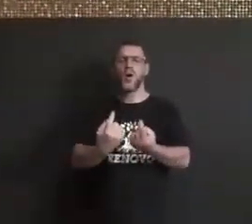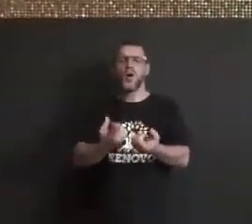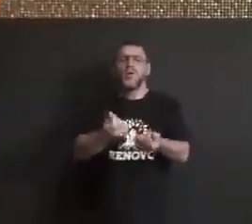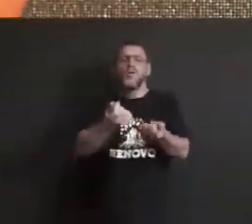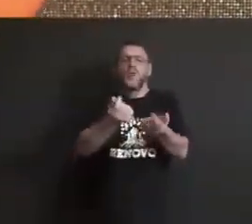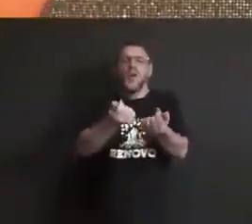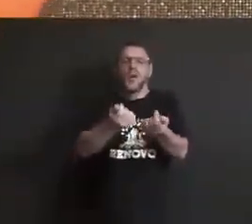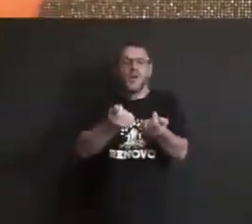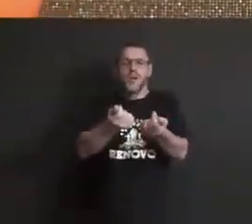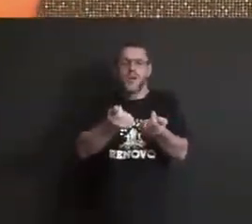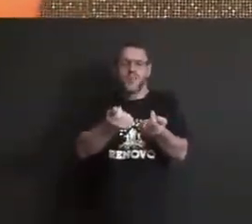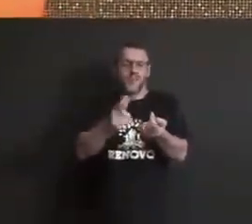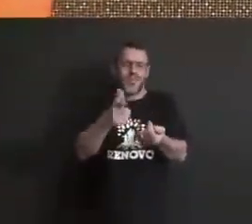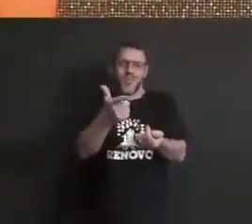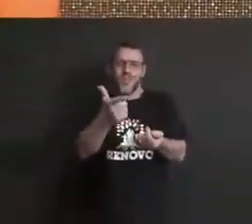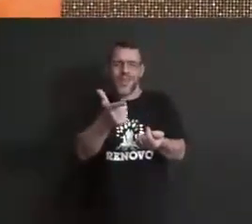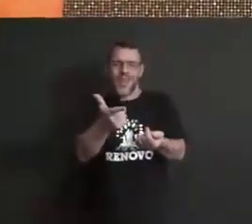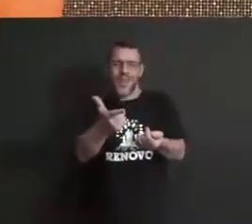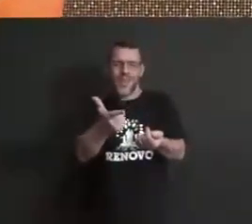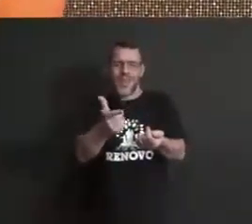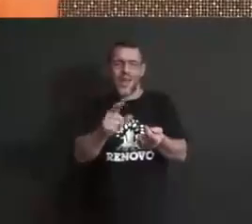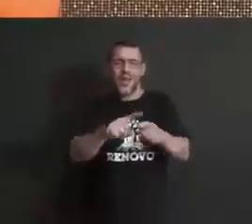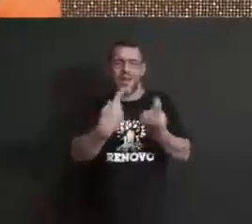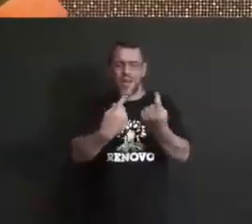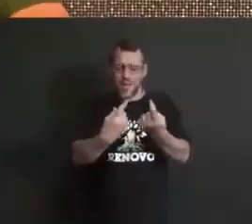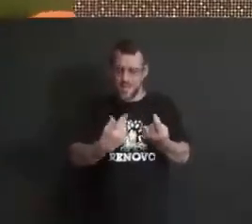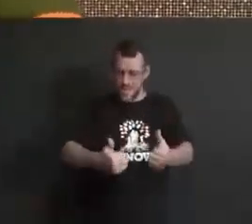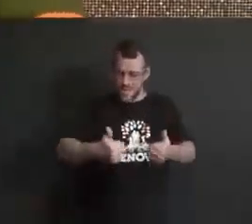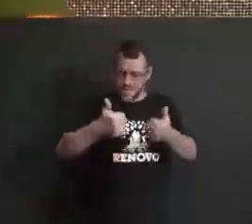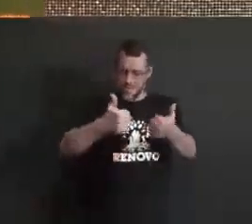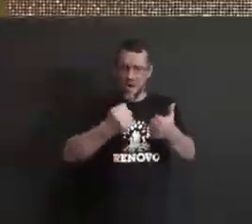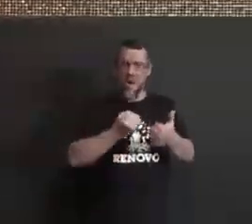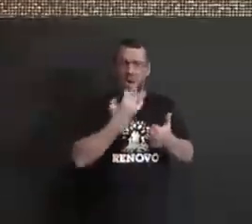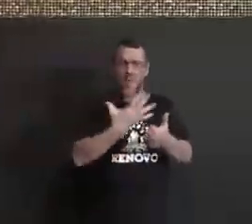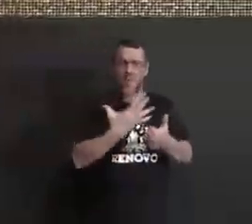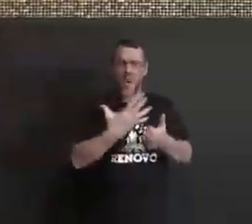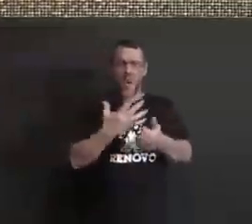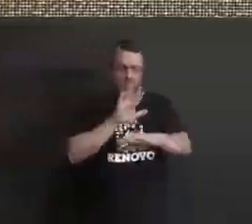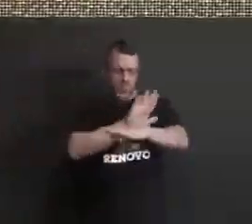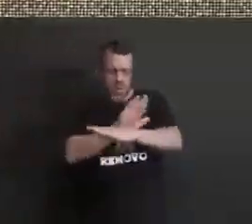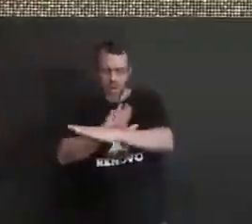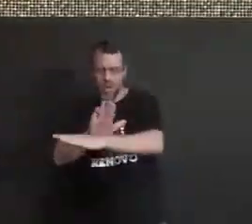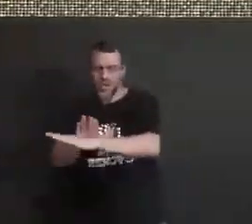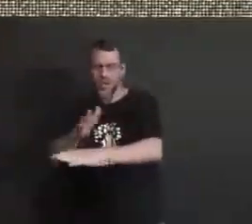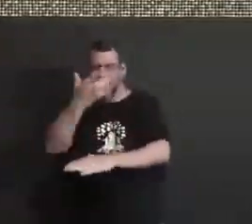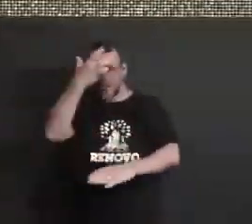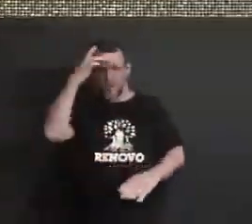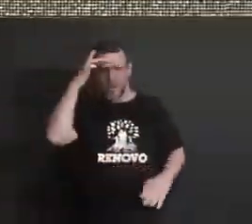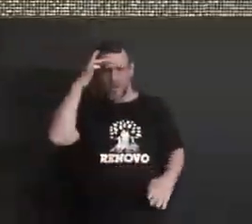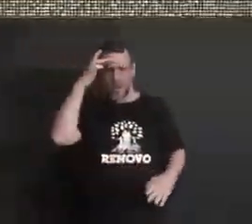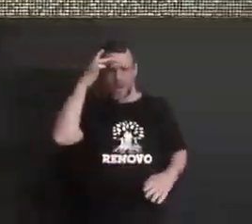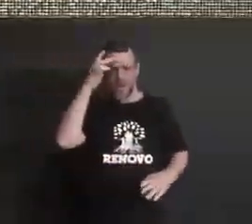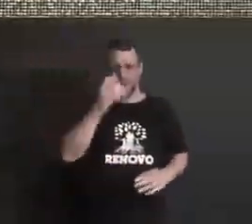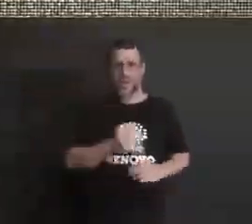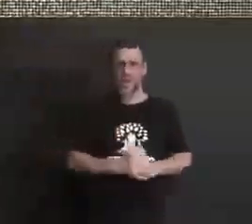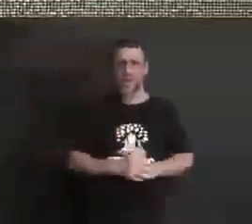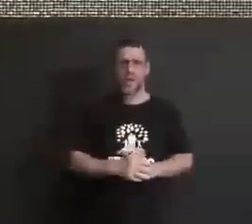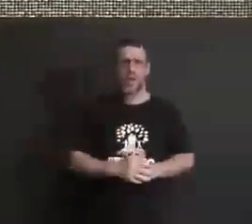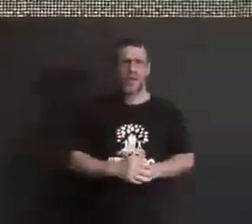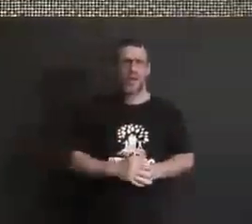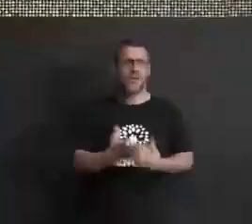Mas está valendo a pena? Está valendo a pena? Está valendo a pena, sim,